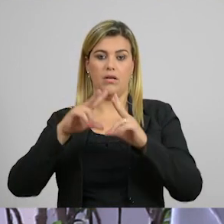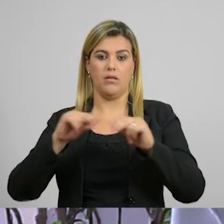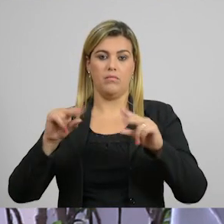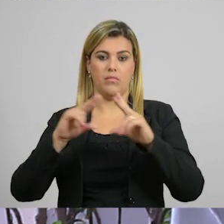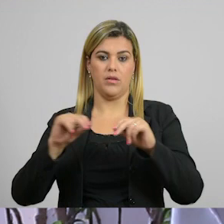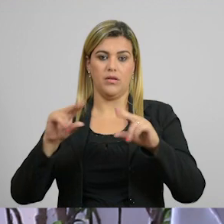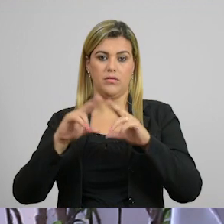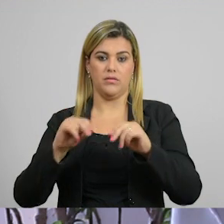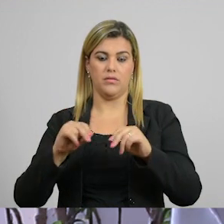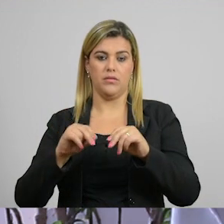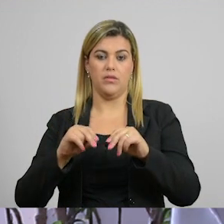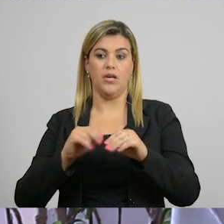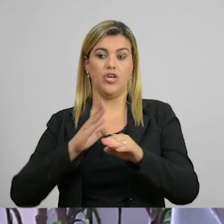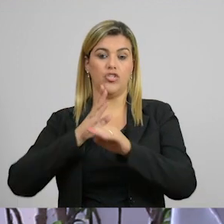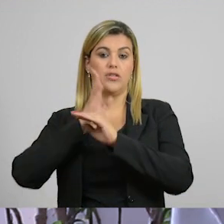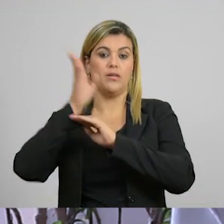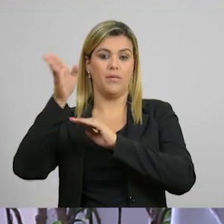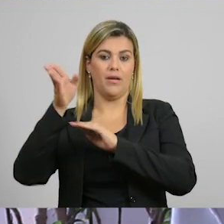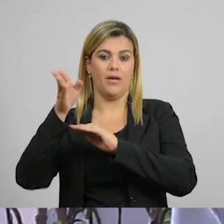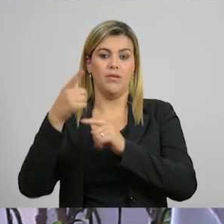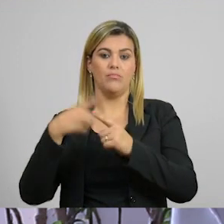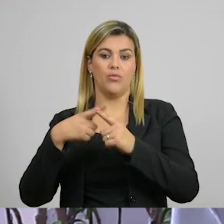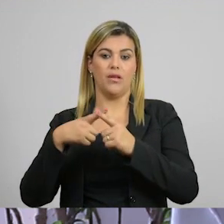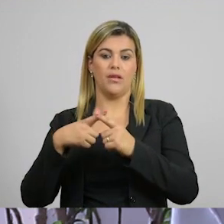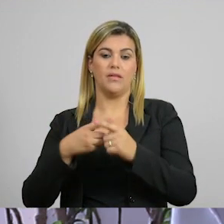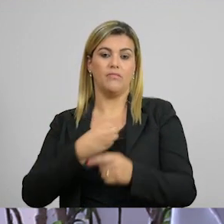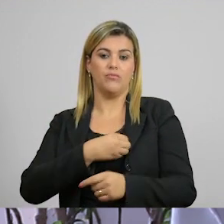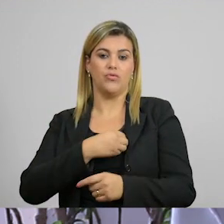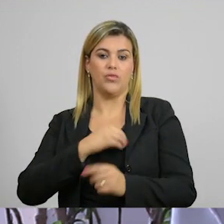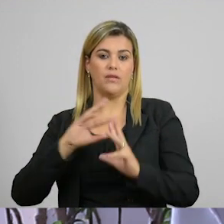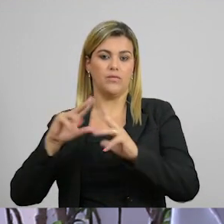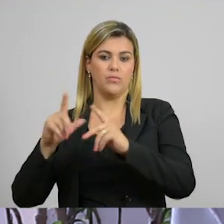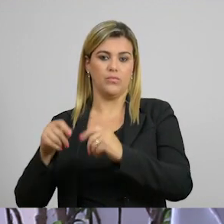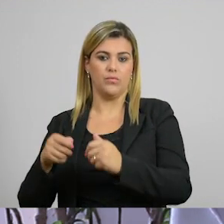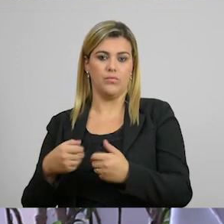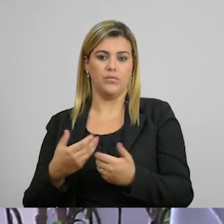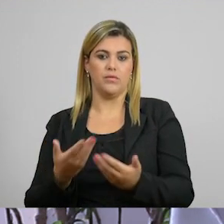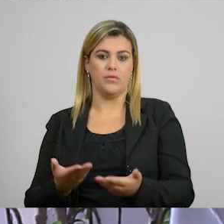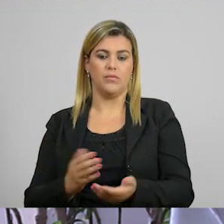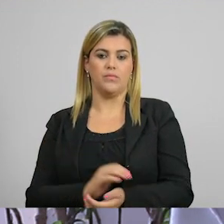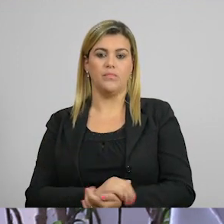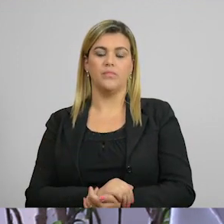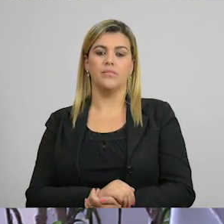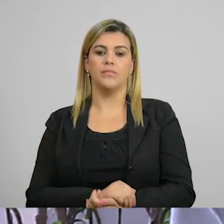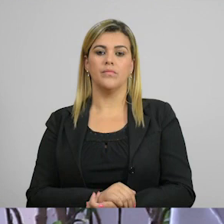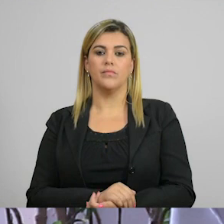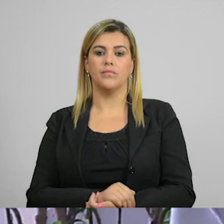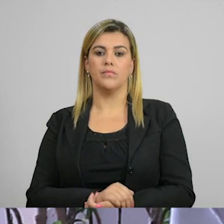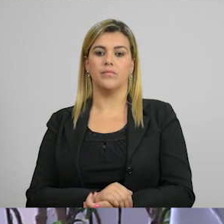em Brasília, que nós íamos para Brasília, porque era lá que funcionavam as coisas.